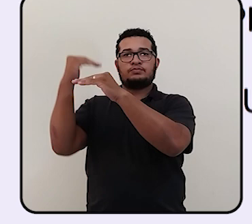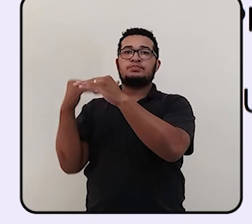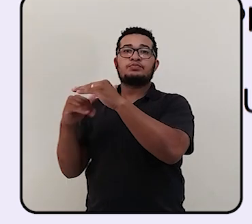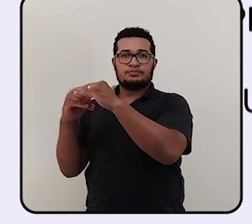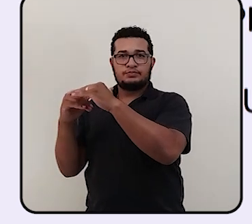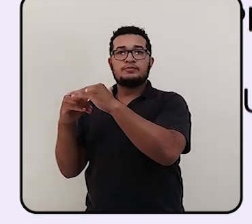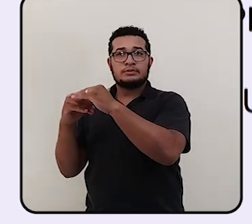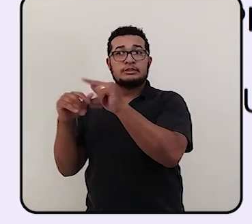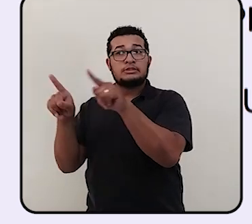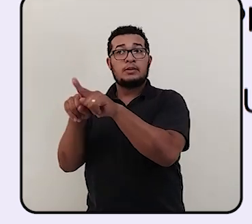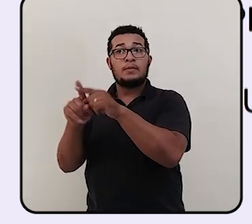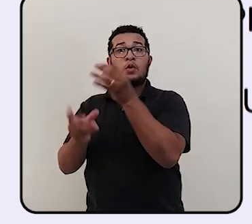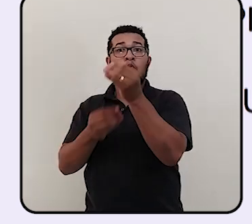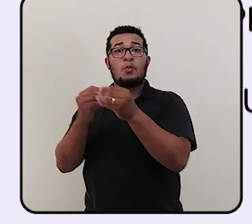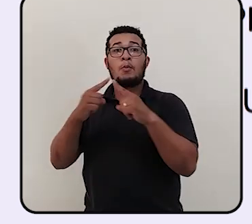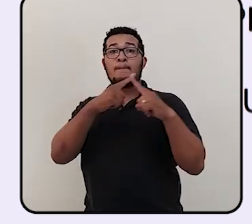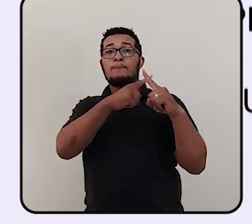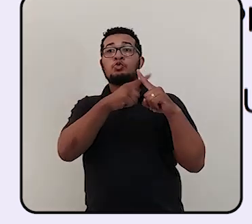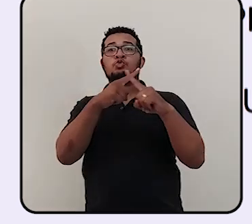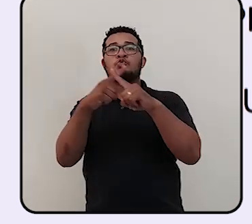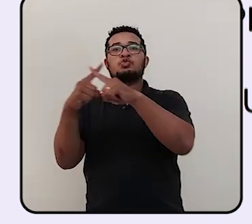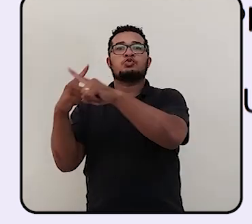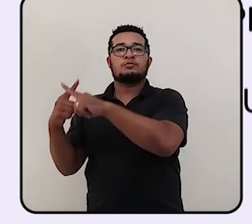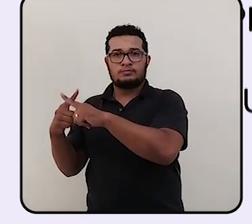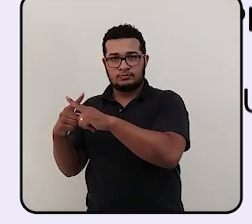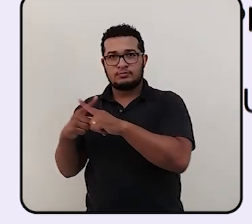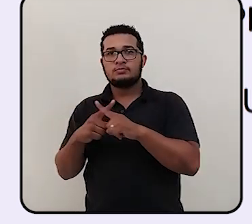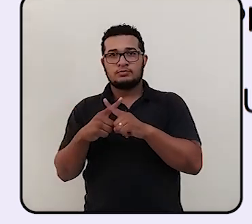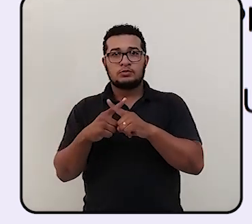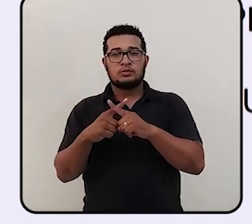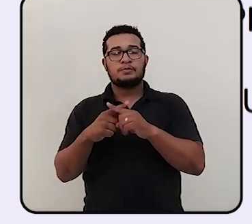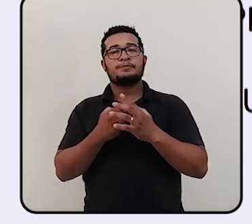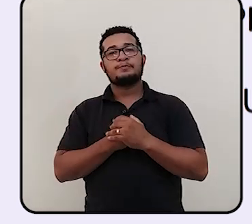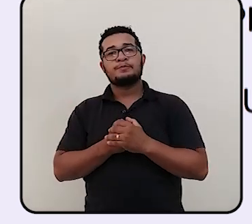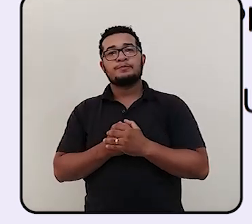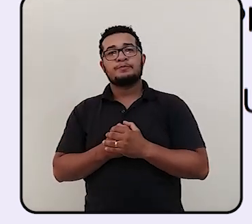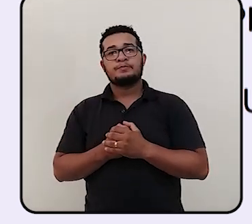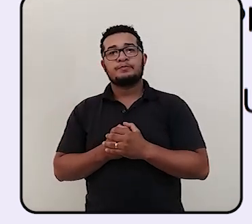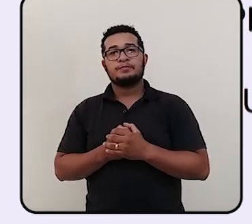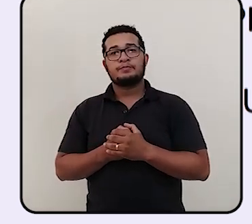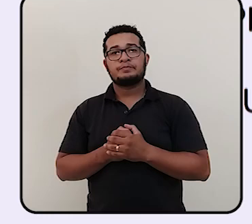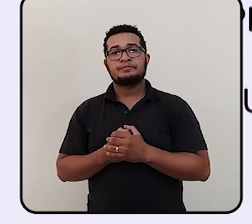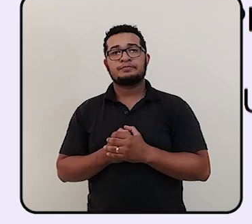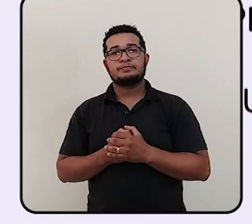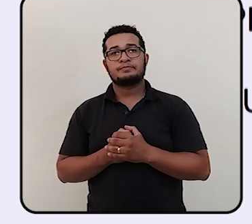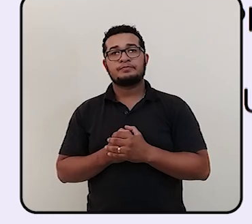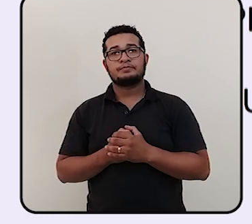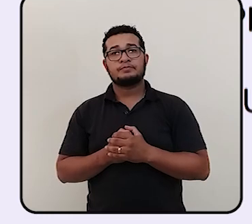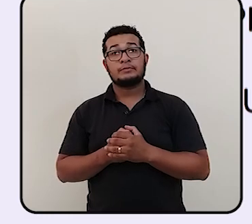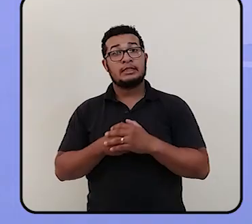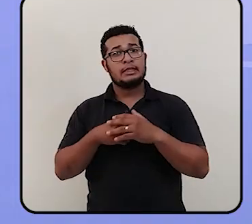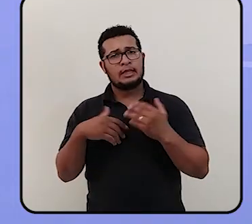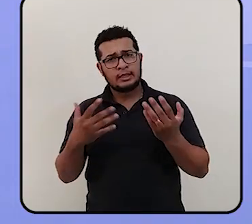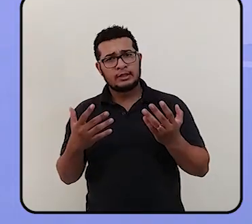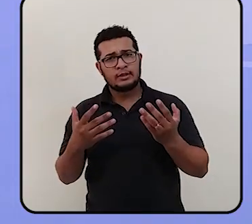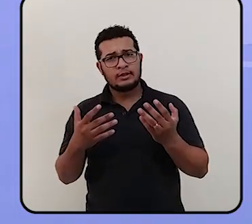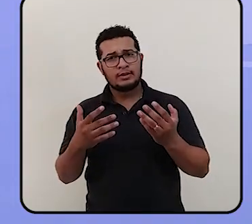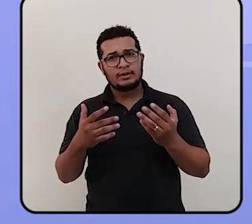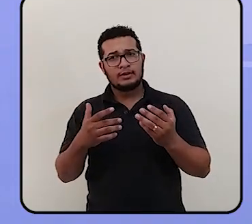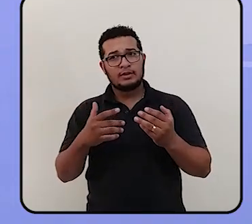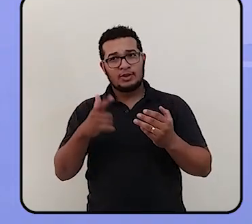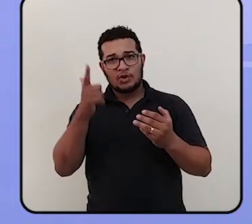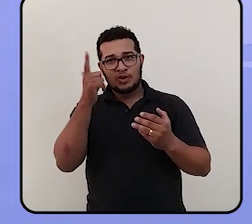em seguida, com multiplicação cruzada, calcule o valor de x. E